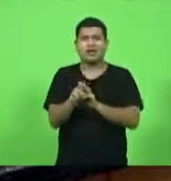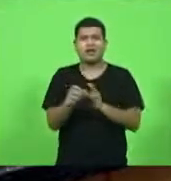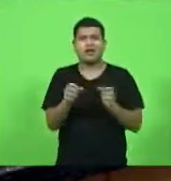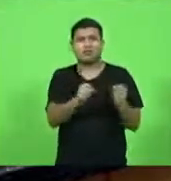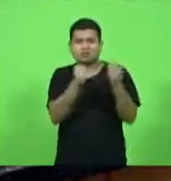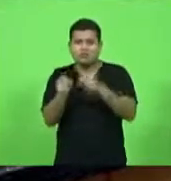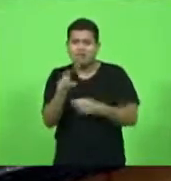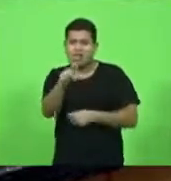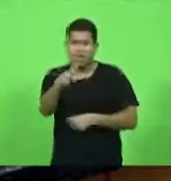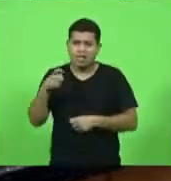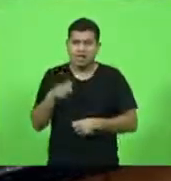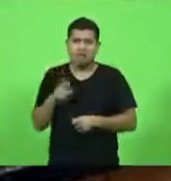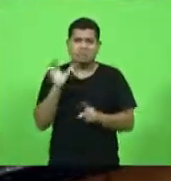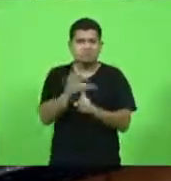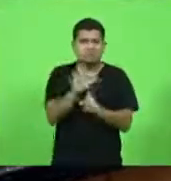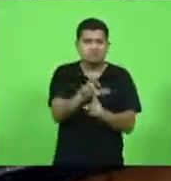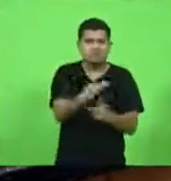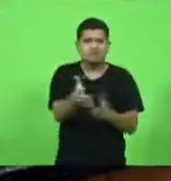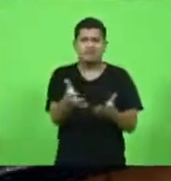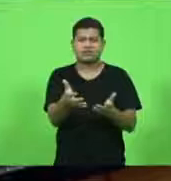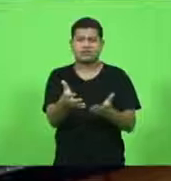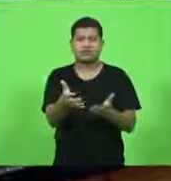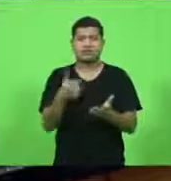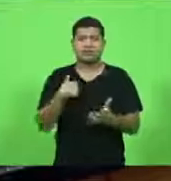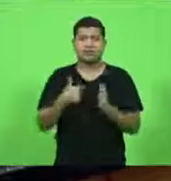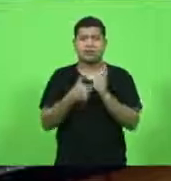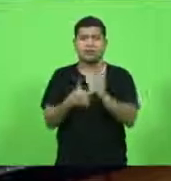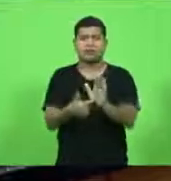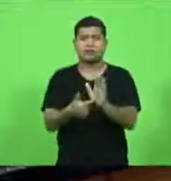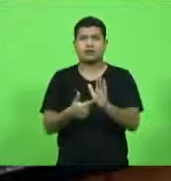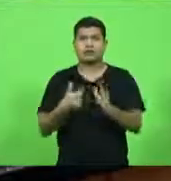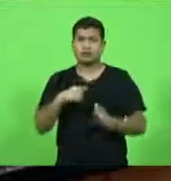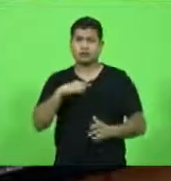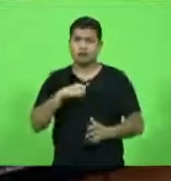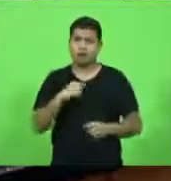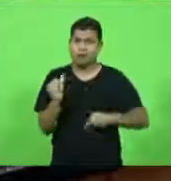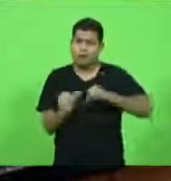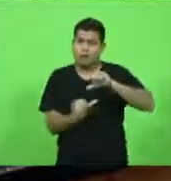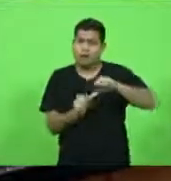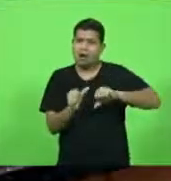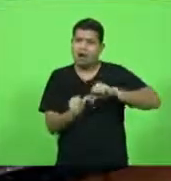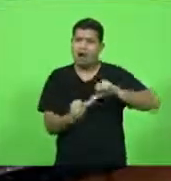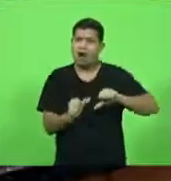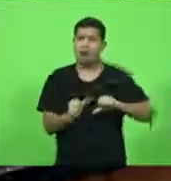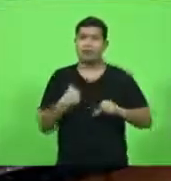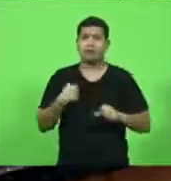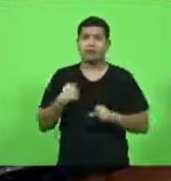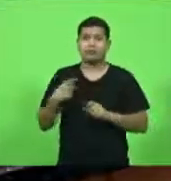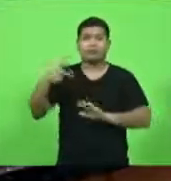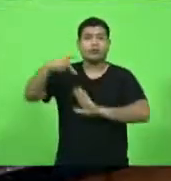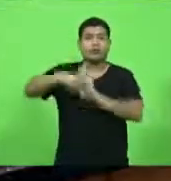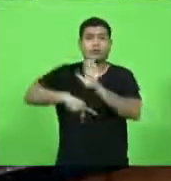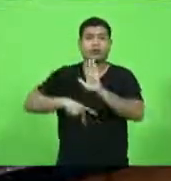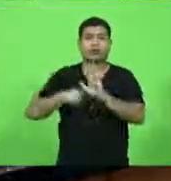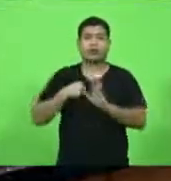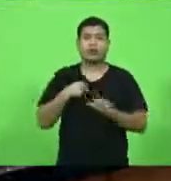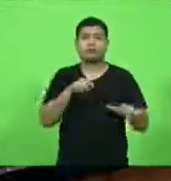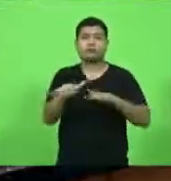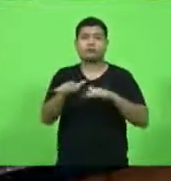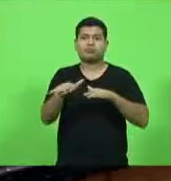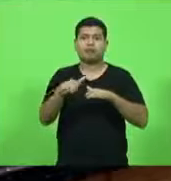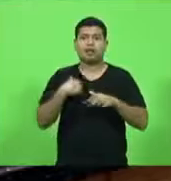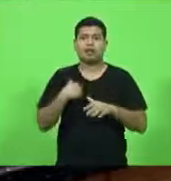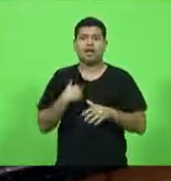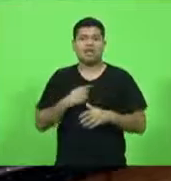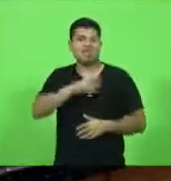mesmo. Vem pelo governo, vem aqui e apresenta, nós temos que alterar esse projeto do fulano. Meu, dá aquela movimentação e vai lá e se mete